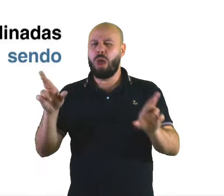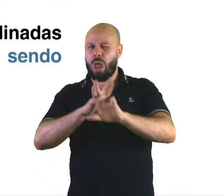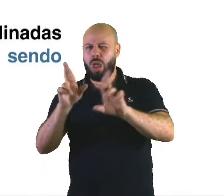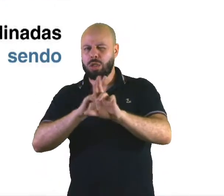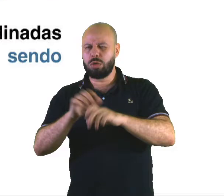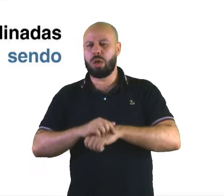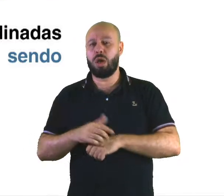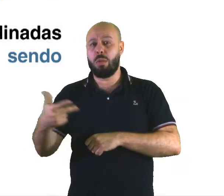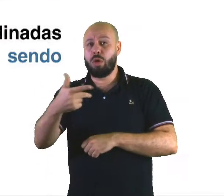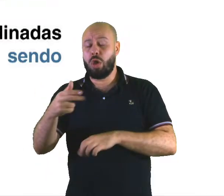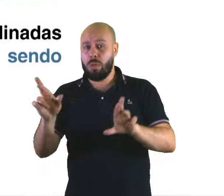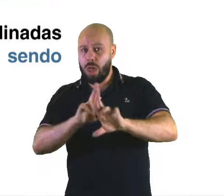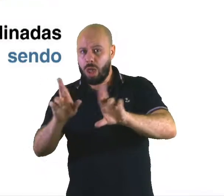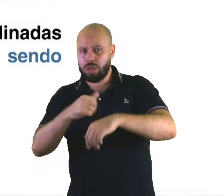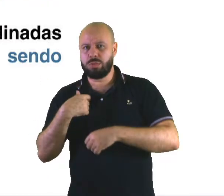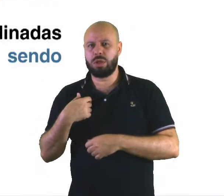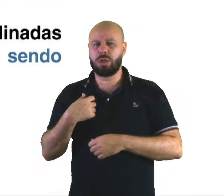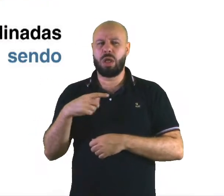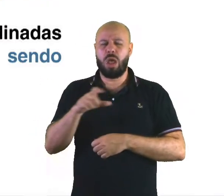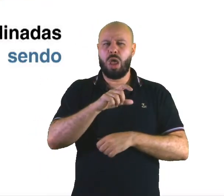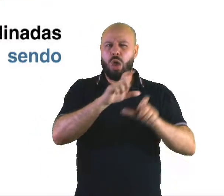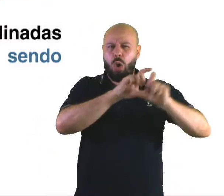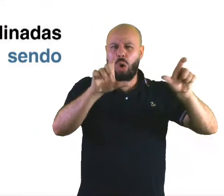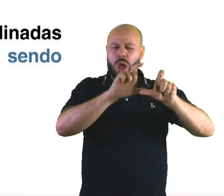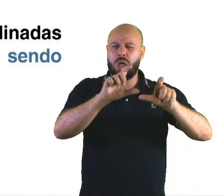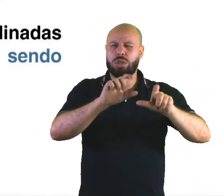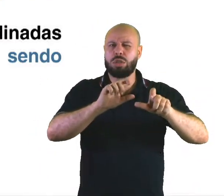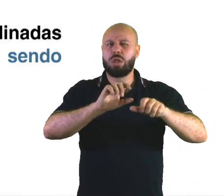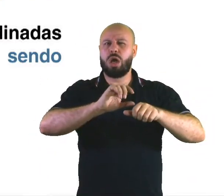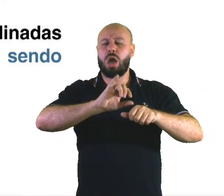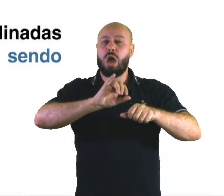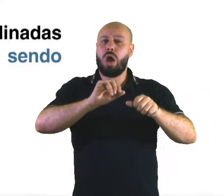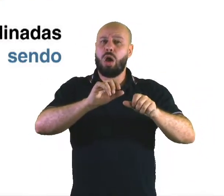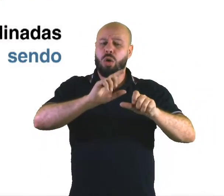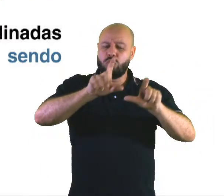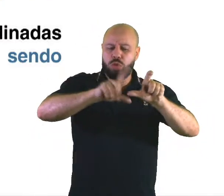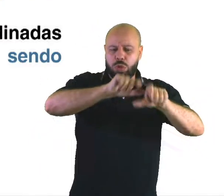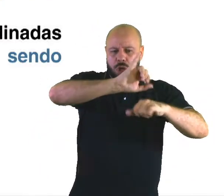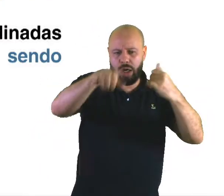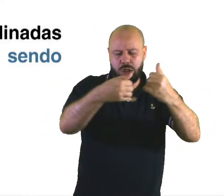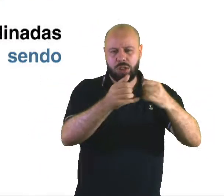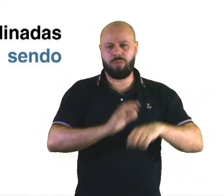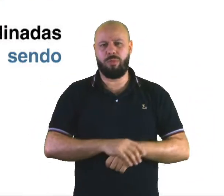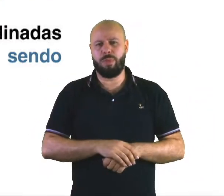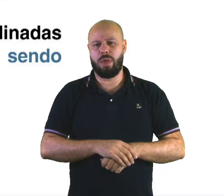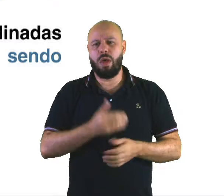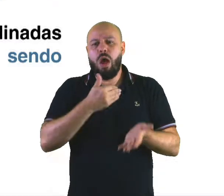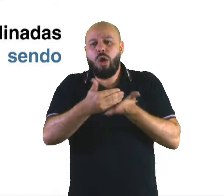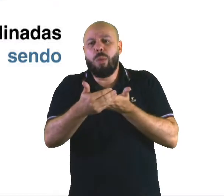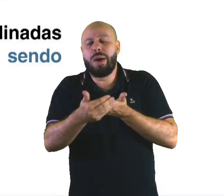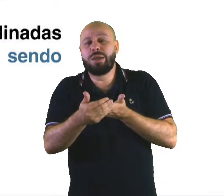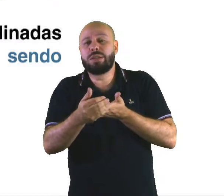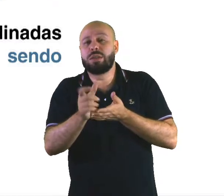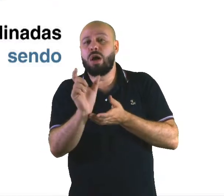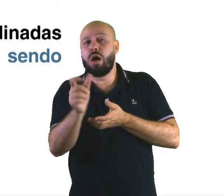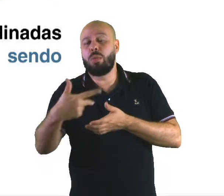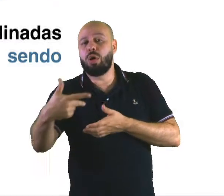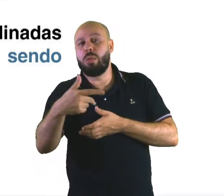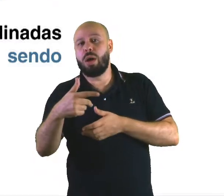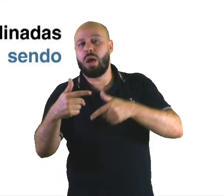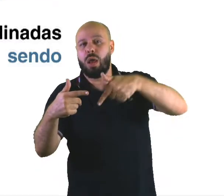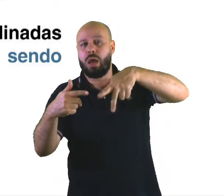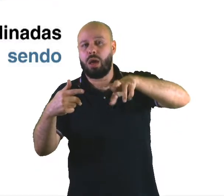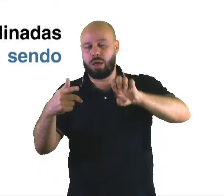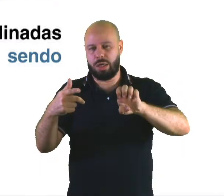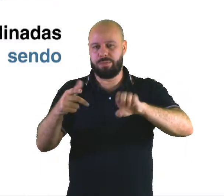os pronomes relativos e as orações subordinadas adjetivas. Elas são iniciadas pelos pronomes que.